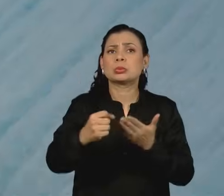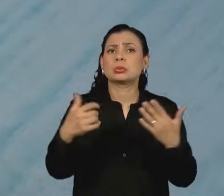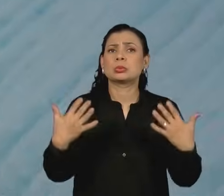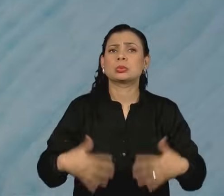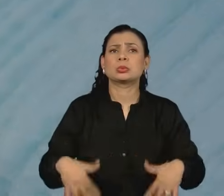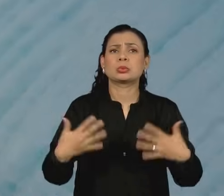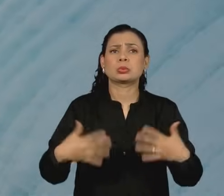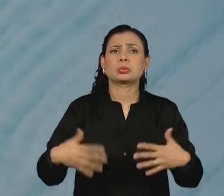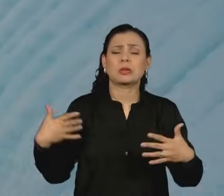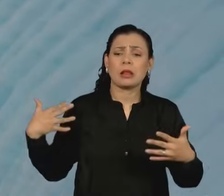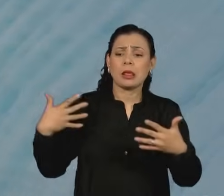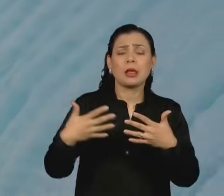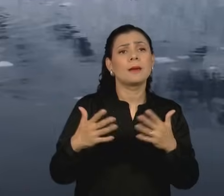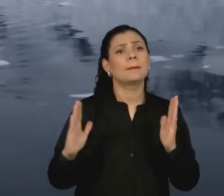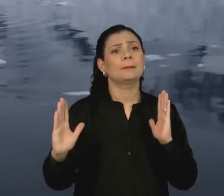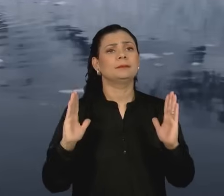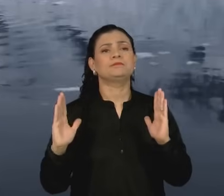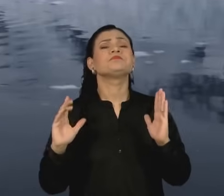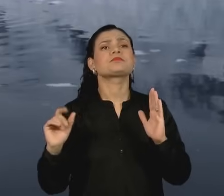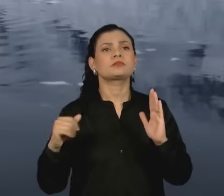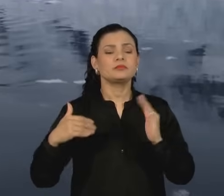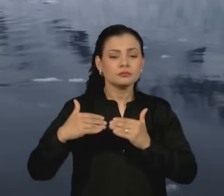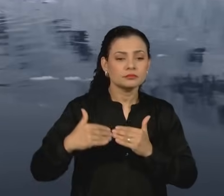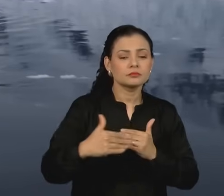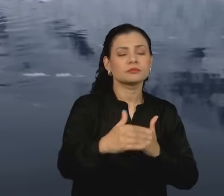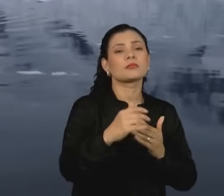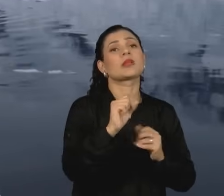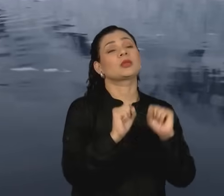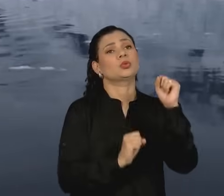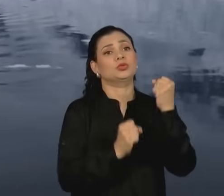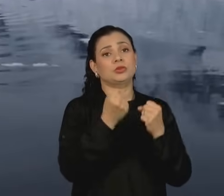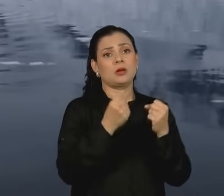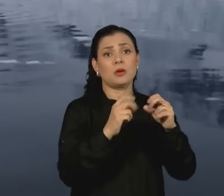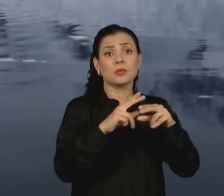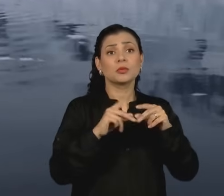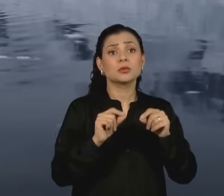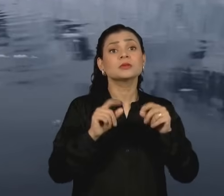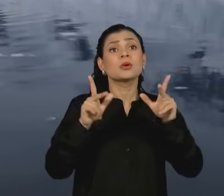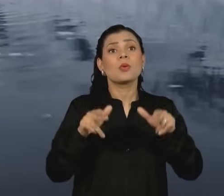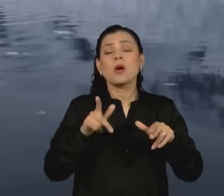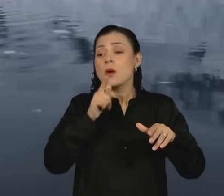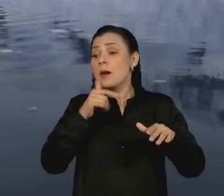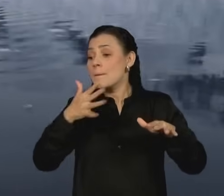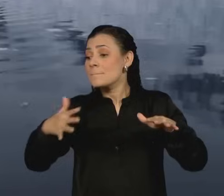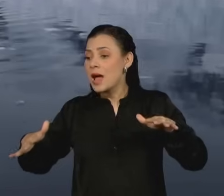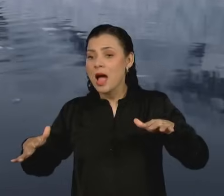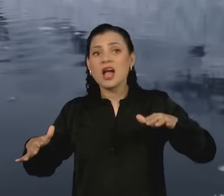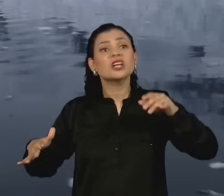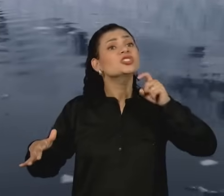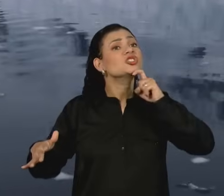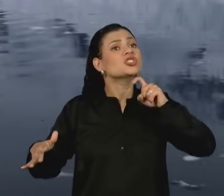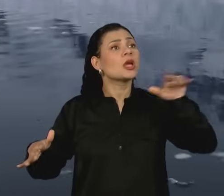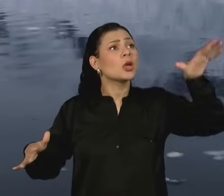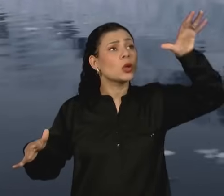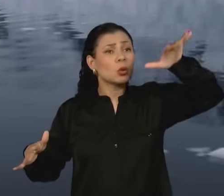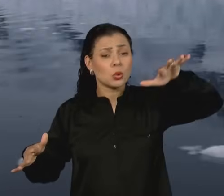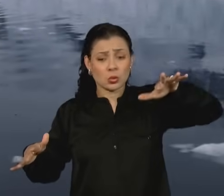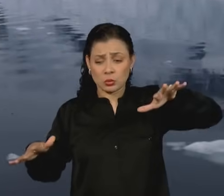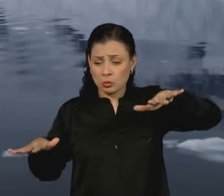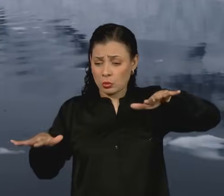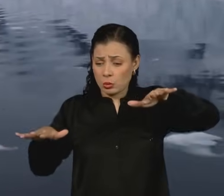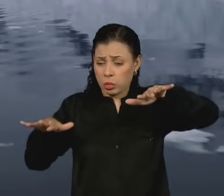à era pré-industrial. O derretimento do gelo elevará o nível do mar, colocando em risco comunidades